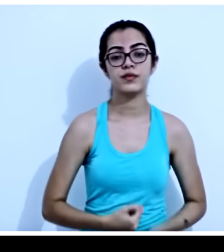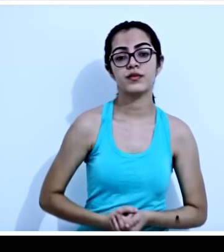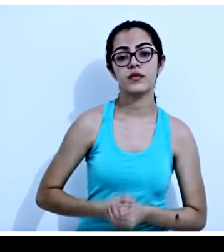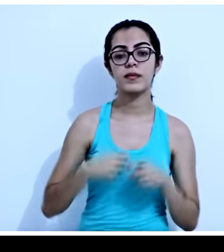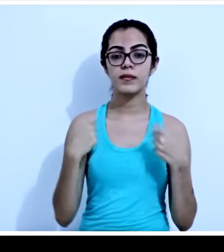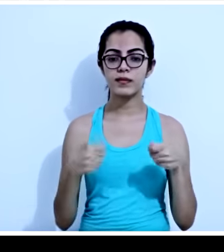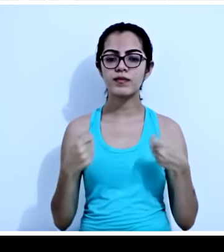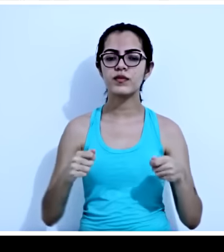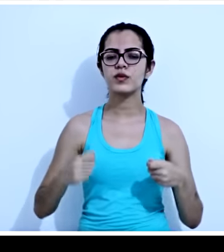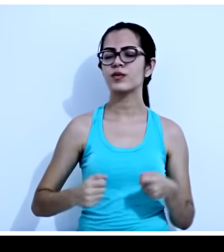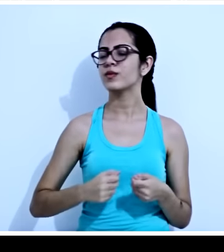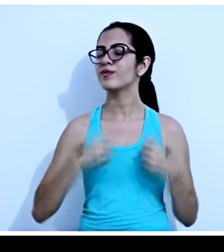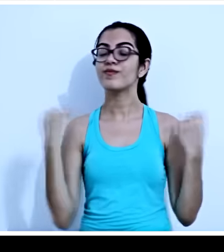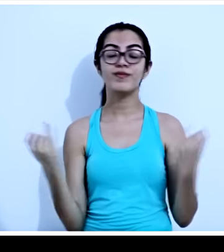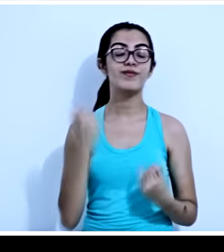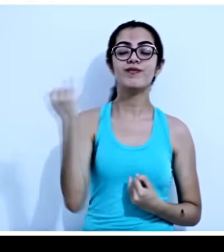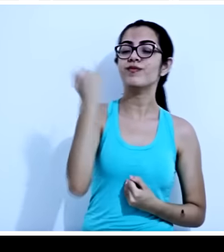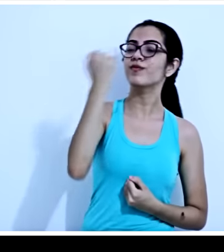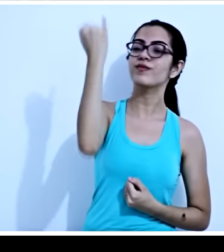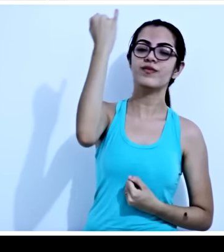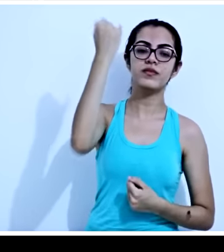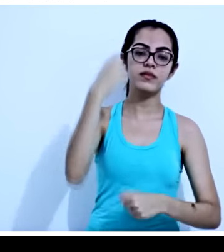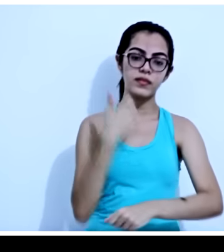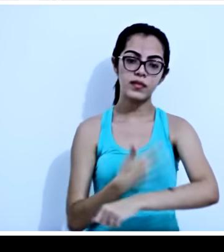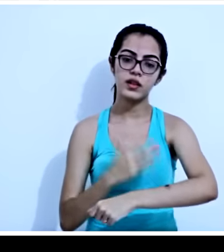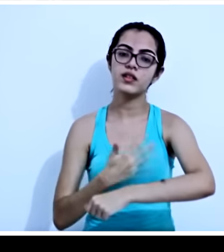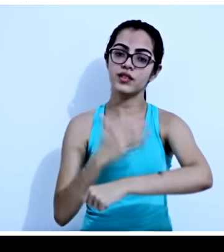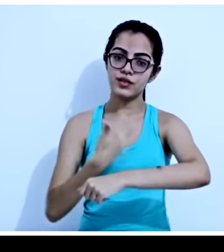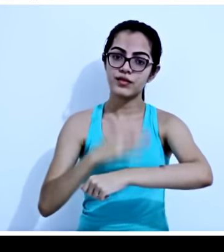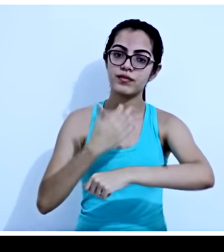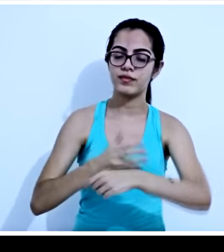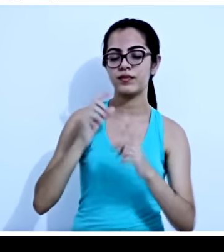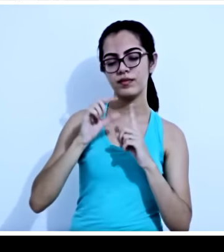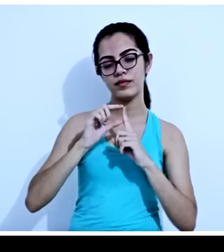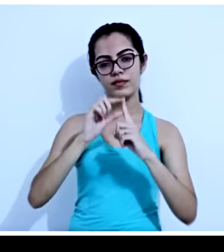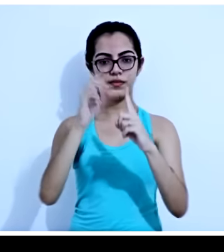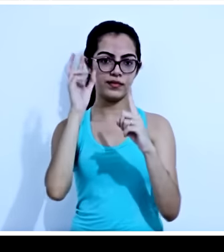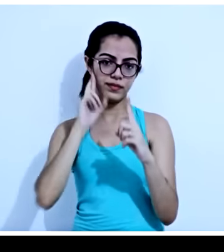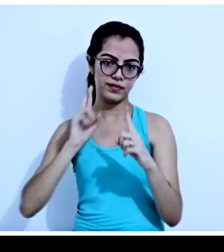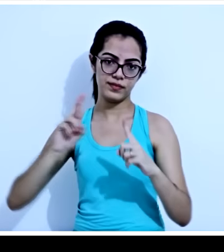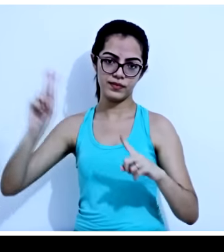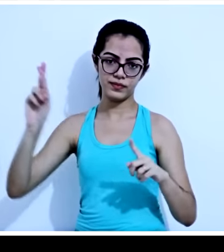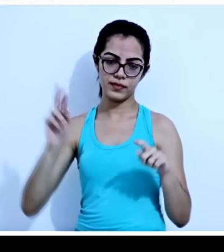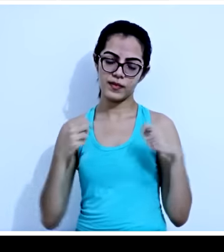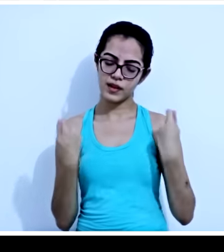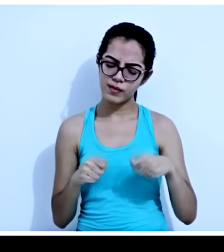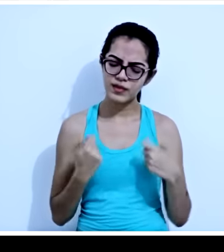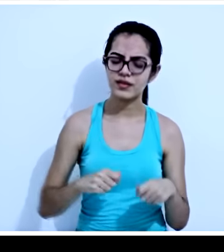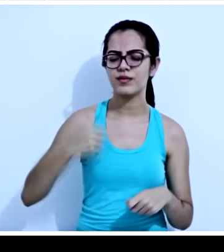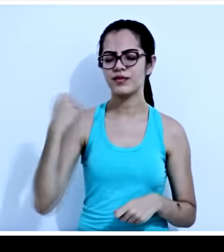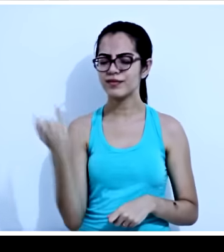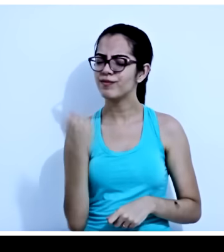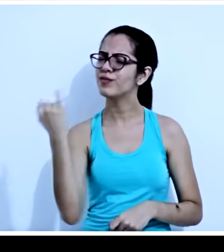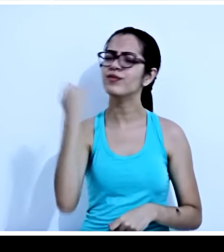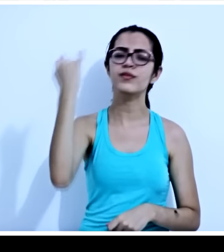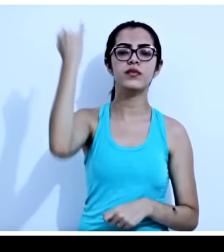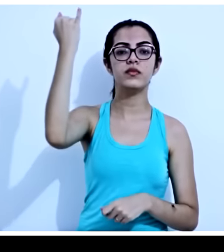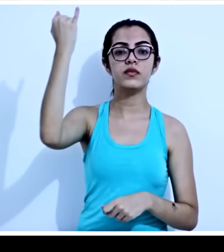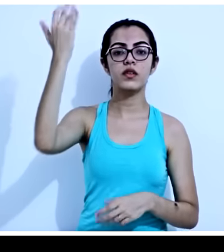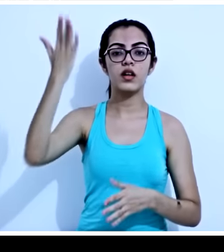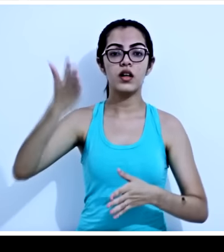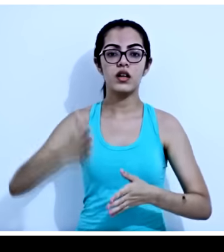precisamos urgentemente sermos praticantes da palavra do Senhor. Precisamos urgentemente